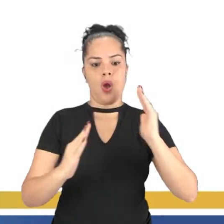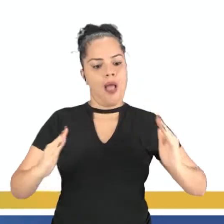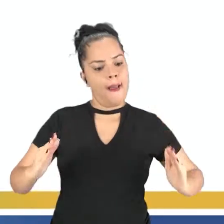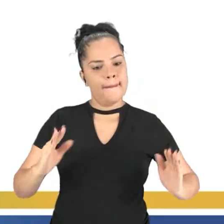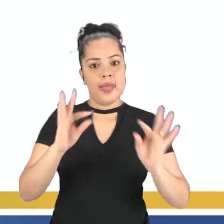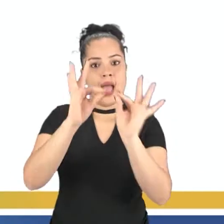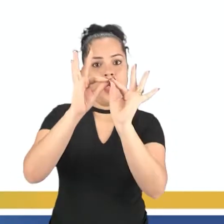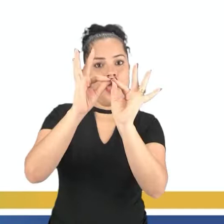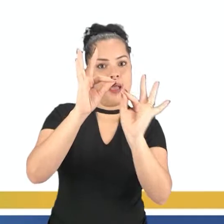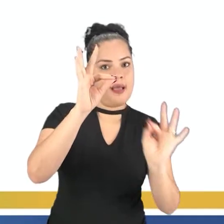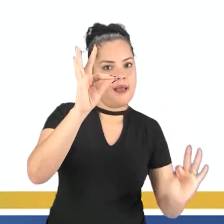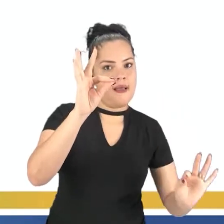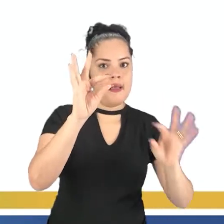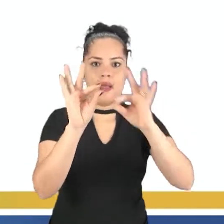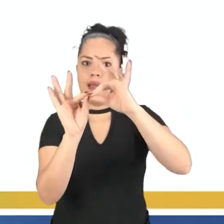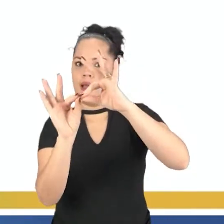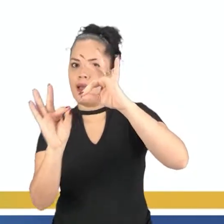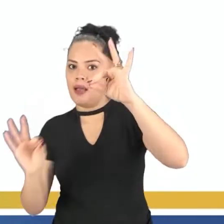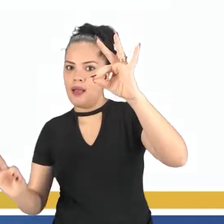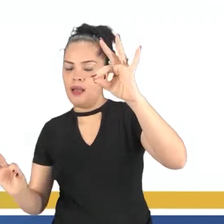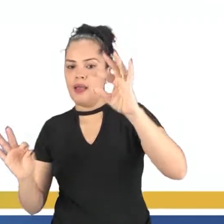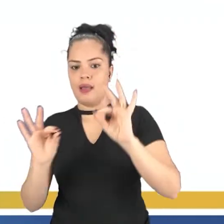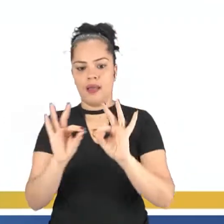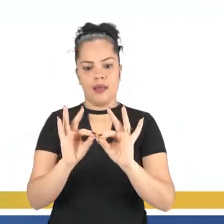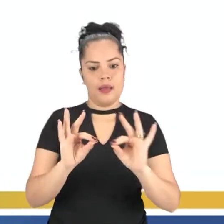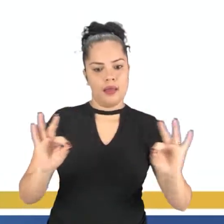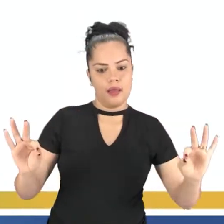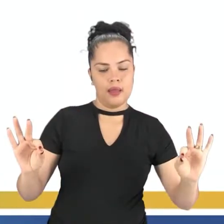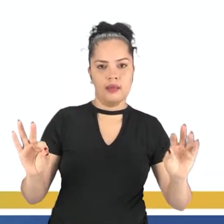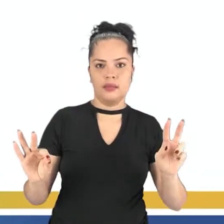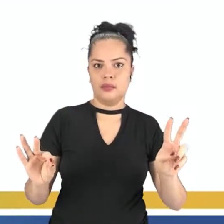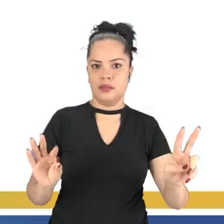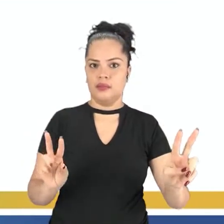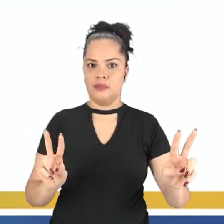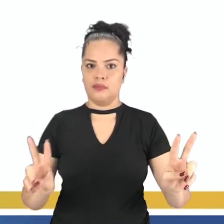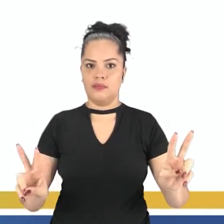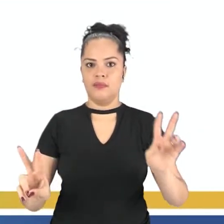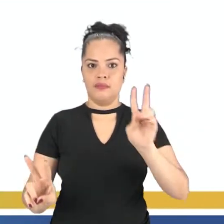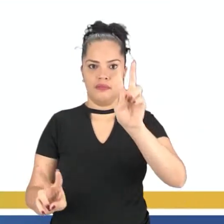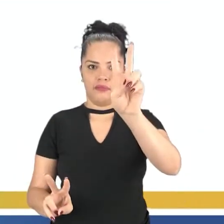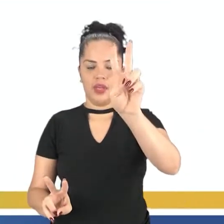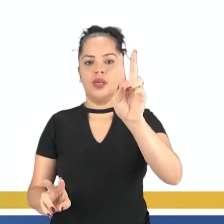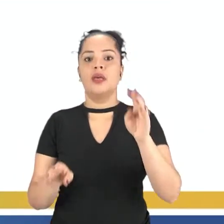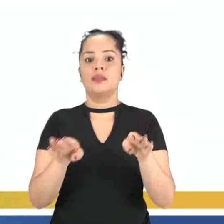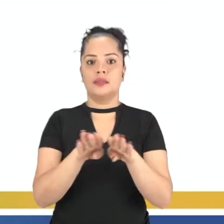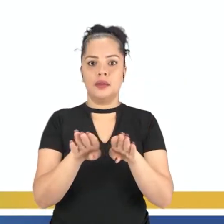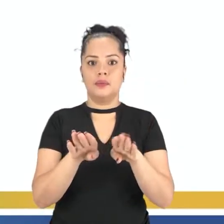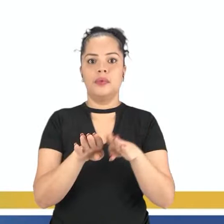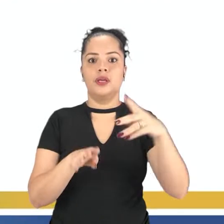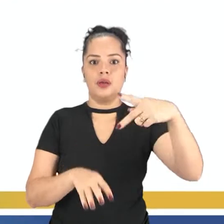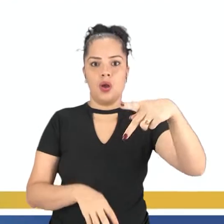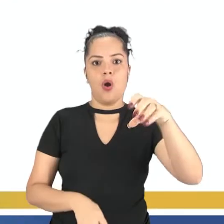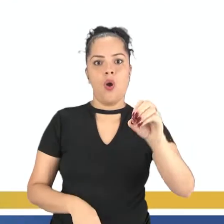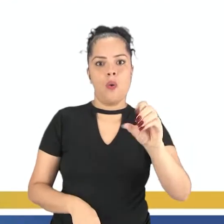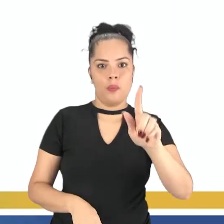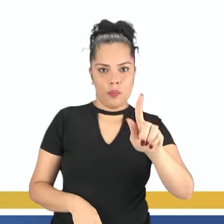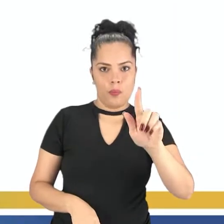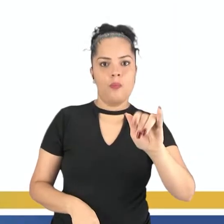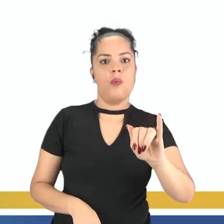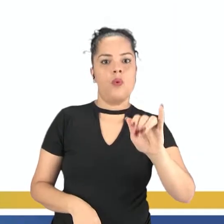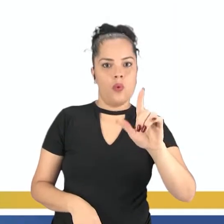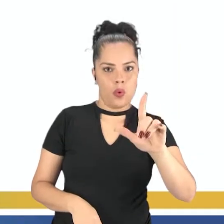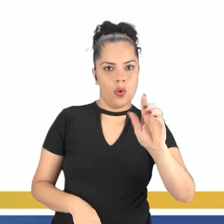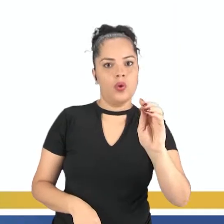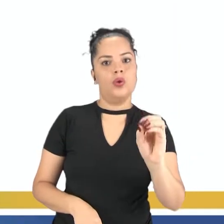possuem uma extremidade em V e outra em um ponto qualquer pertencente ao polígono citado, ou seja, aquele polígono da